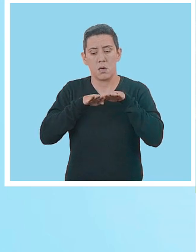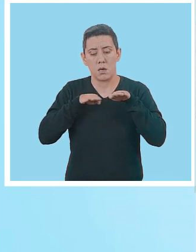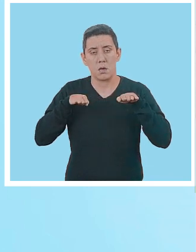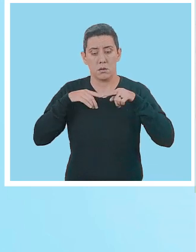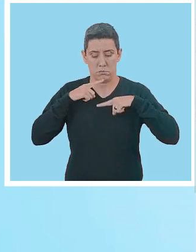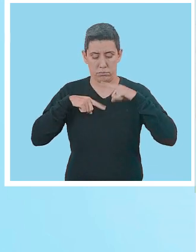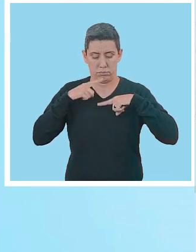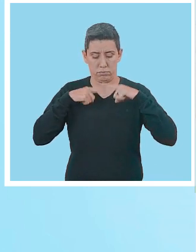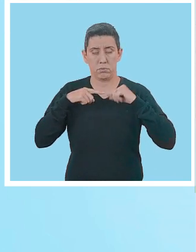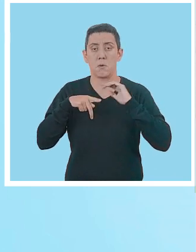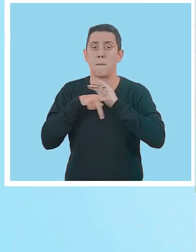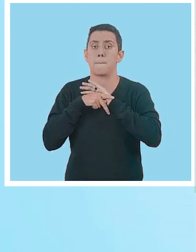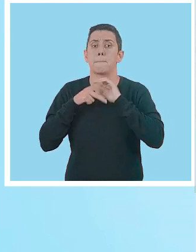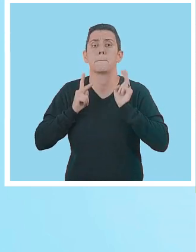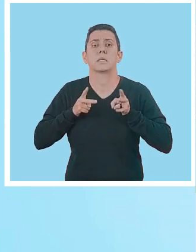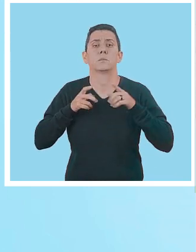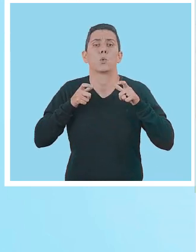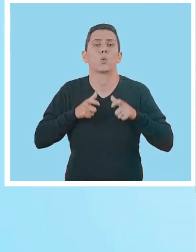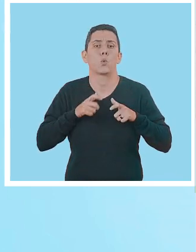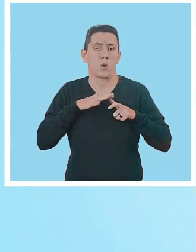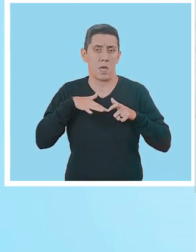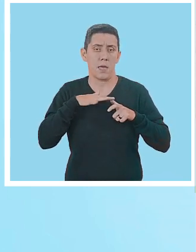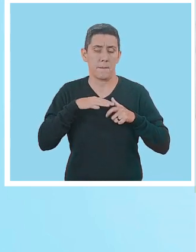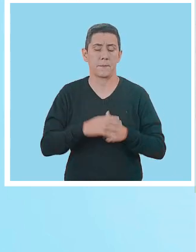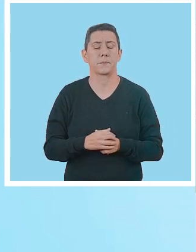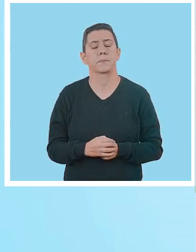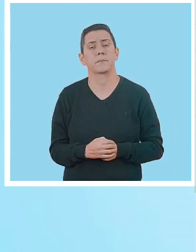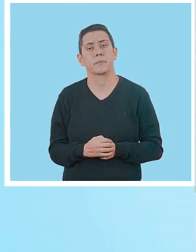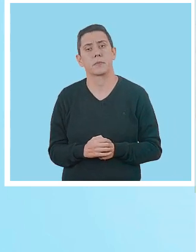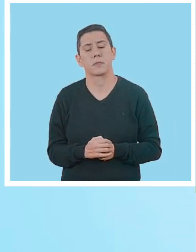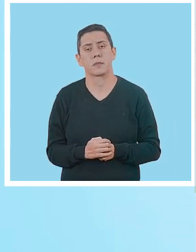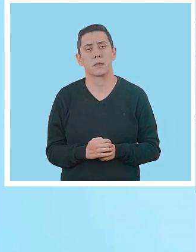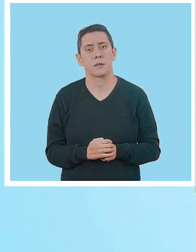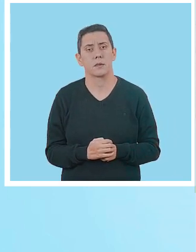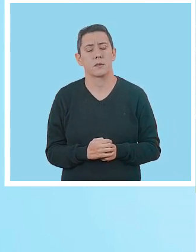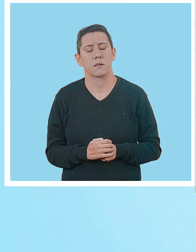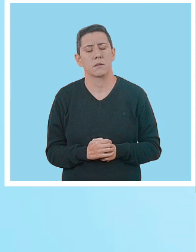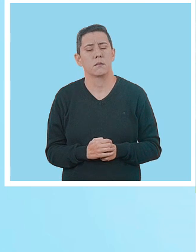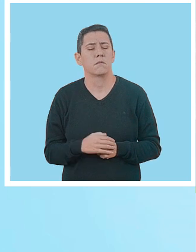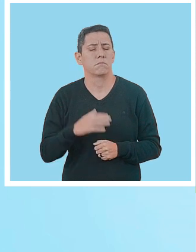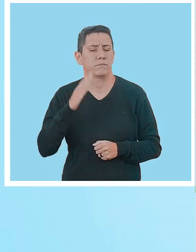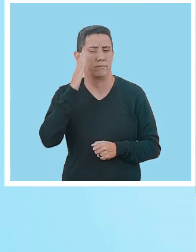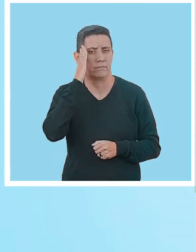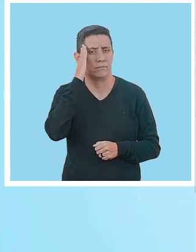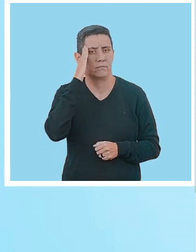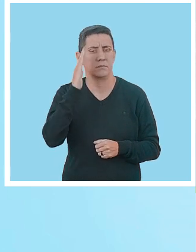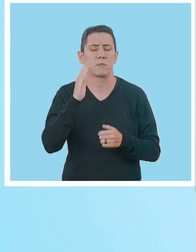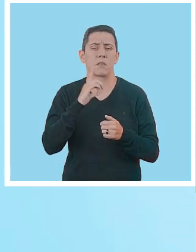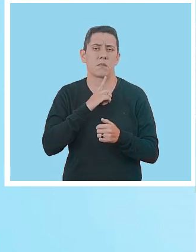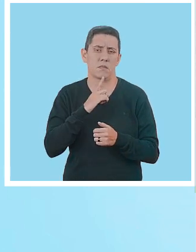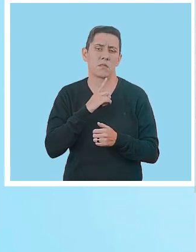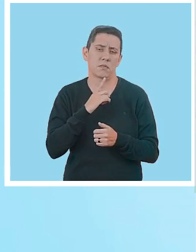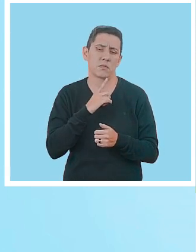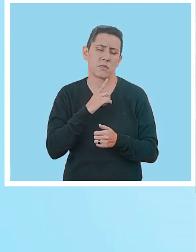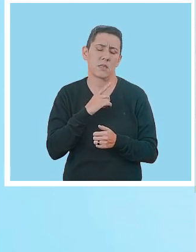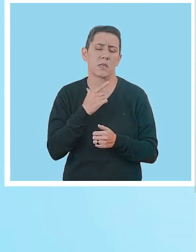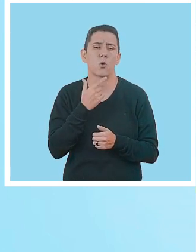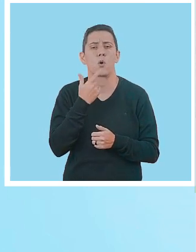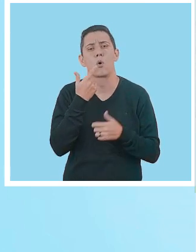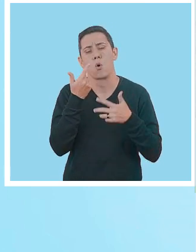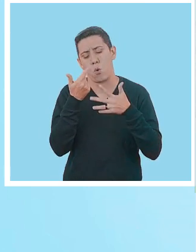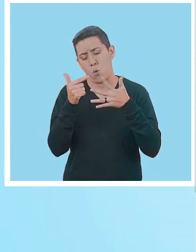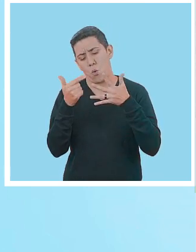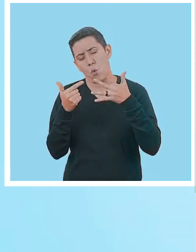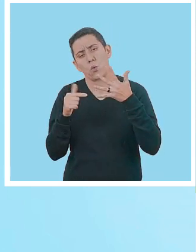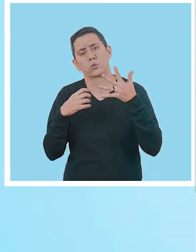próxima ao consumo mesmo que existem outras modalidades geração distribuída não precisa